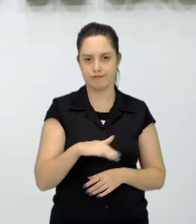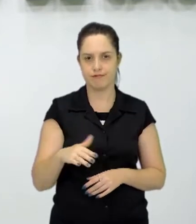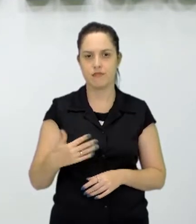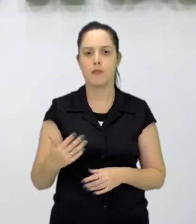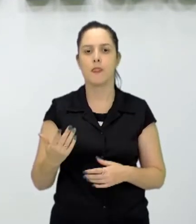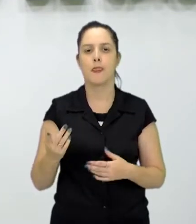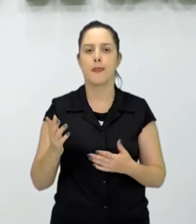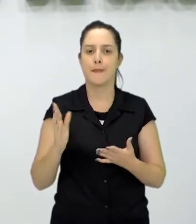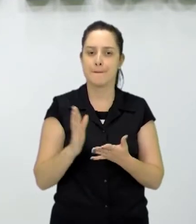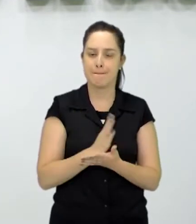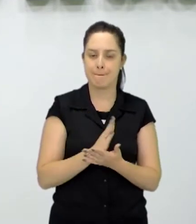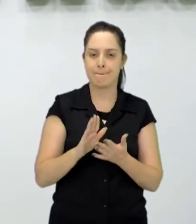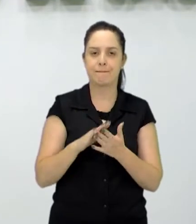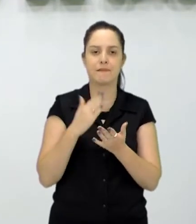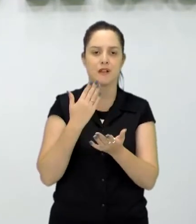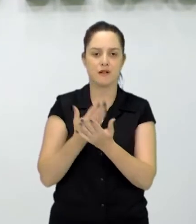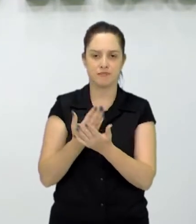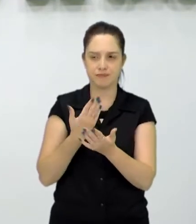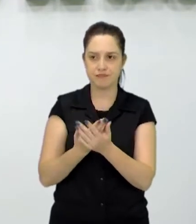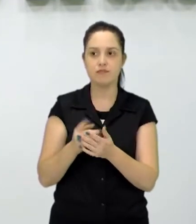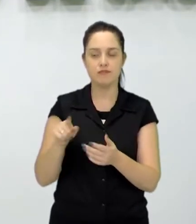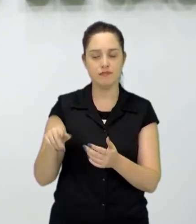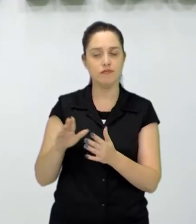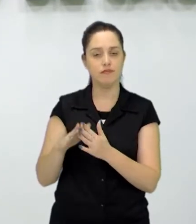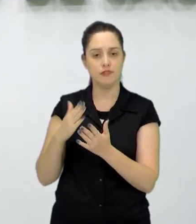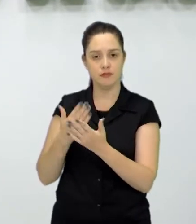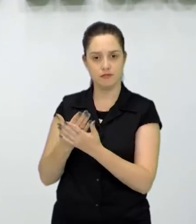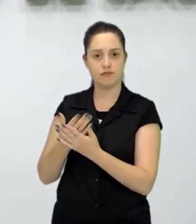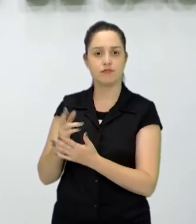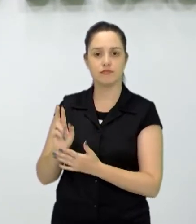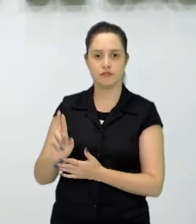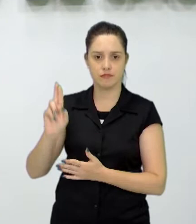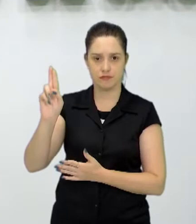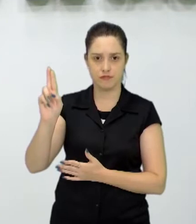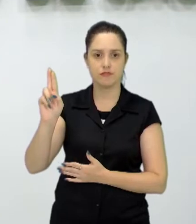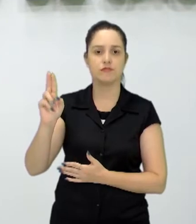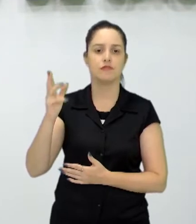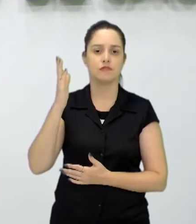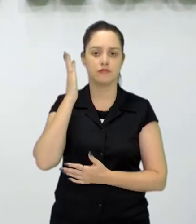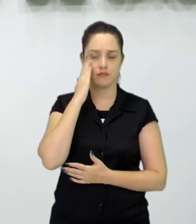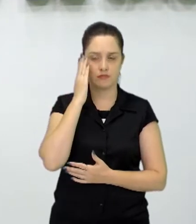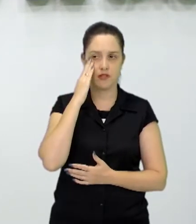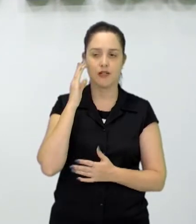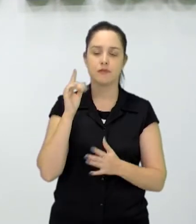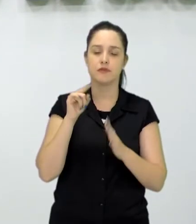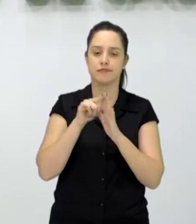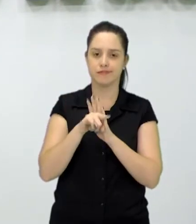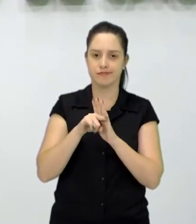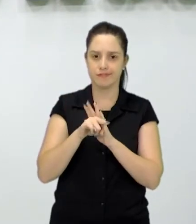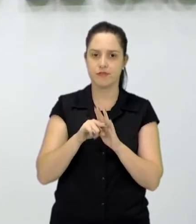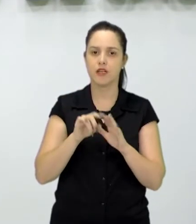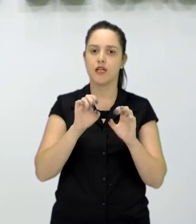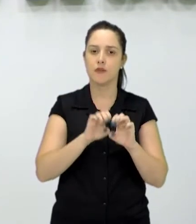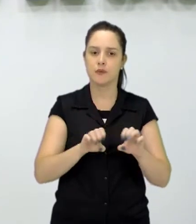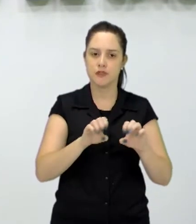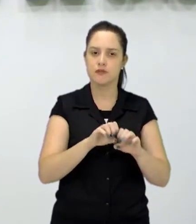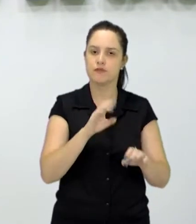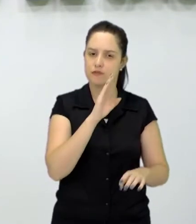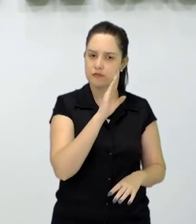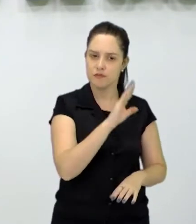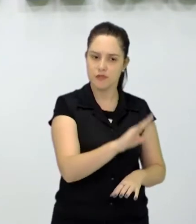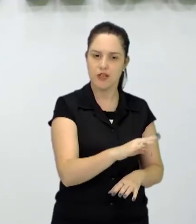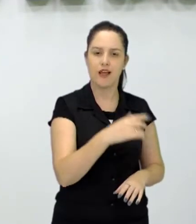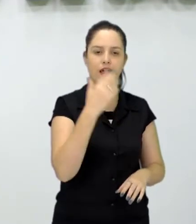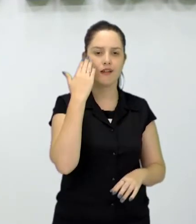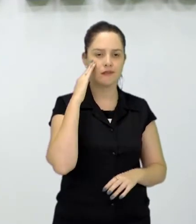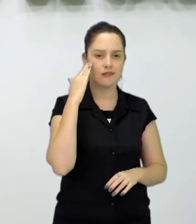usar um blog da escola, se a escola, né, a instituição tiver um blog, um site específico. Enfim, acho que as redes sociais hoje elas